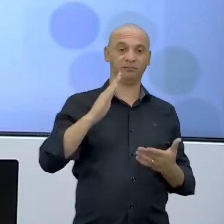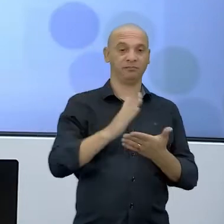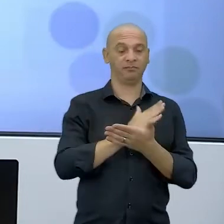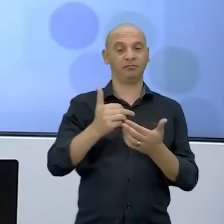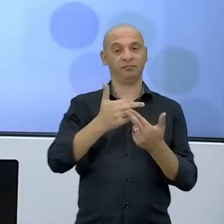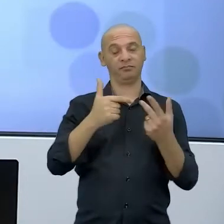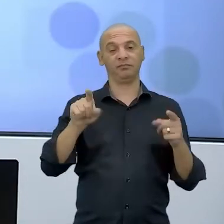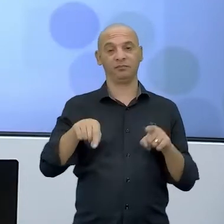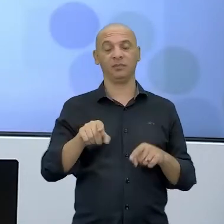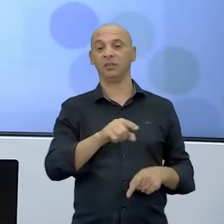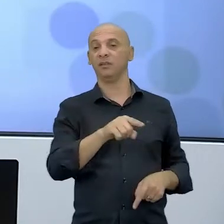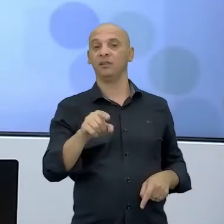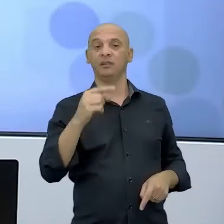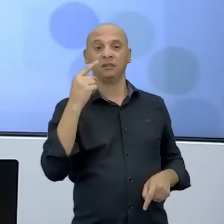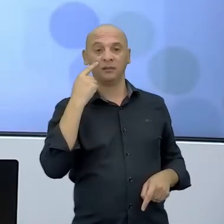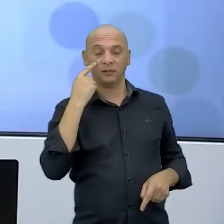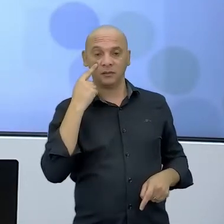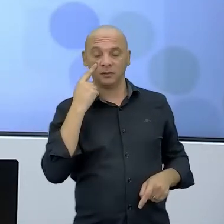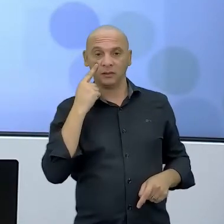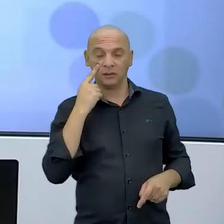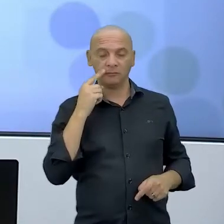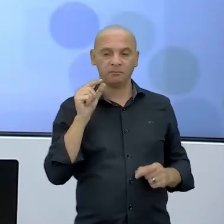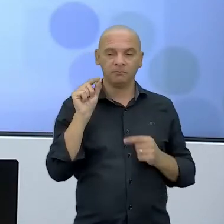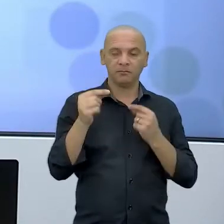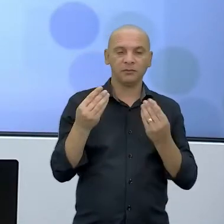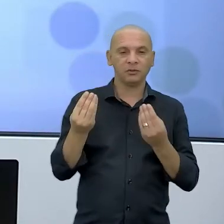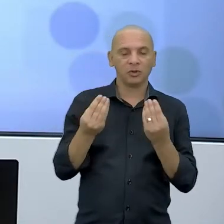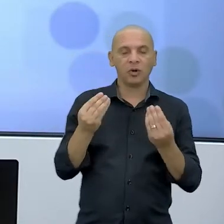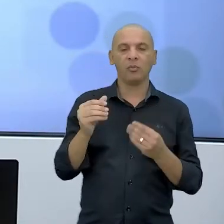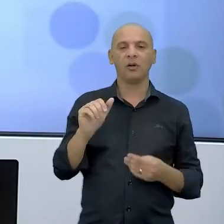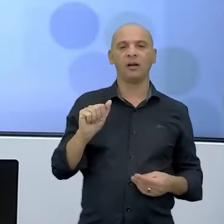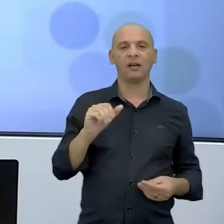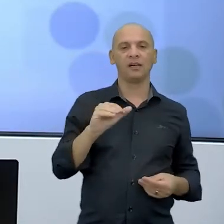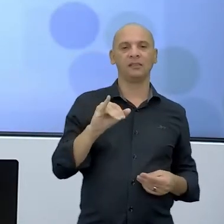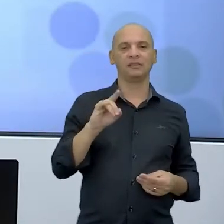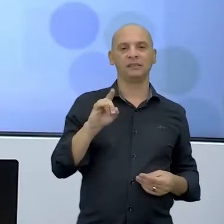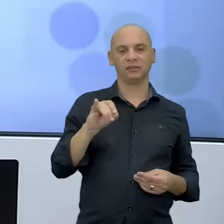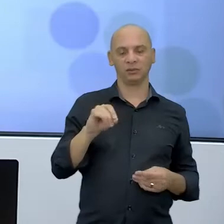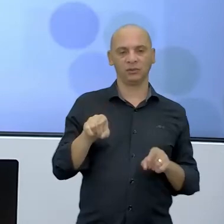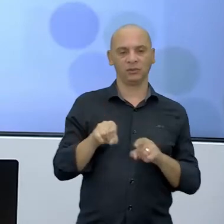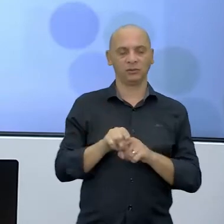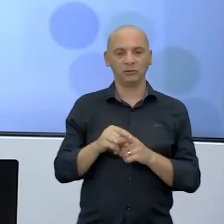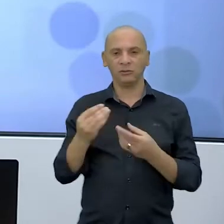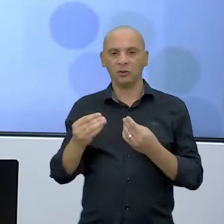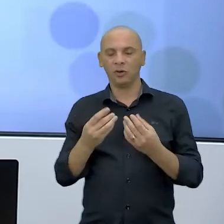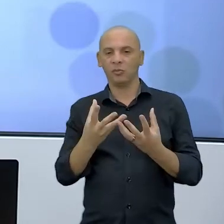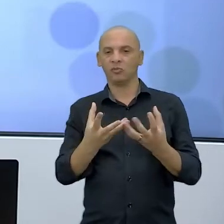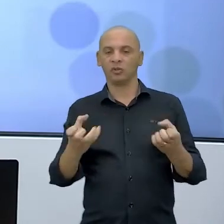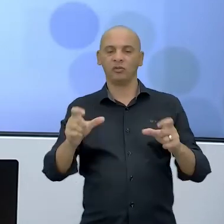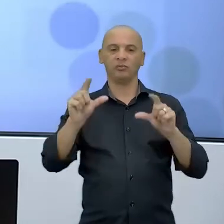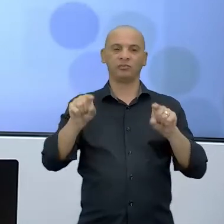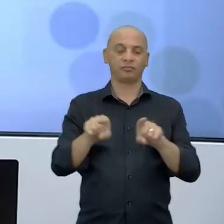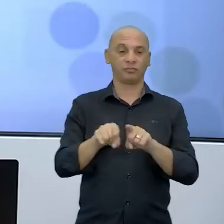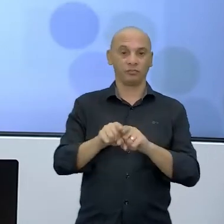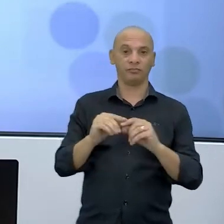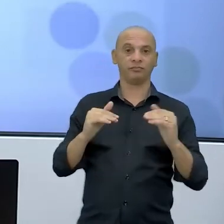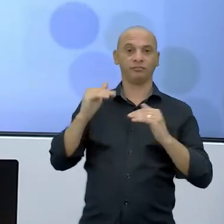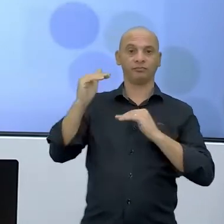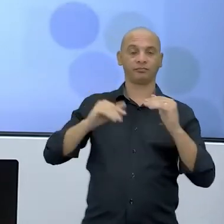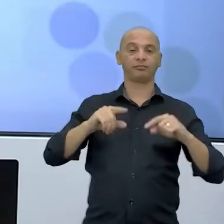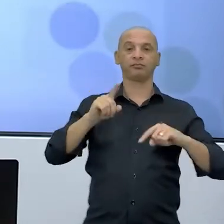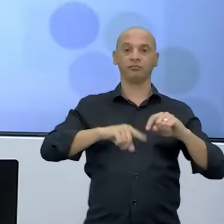natureza, mas você ampliar esse processo de acidificação acaba matando o solo, né? Diminuição aí dos níveis de